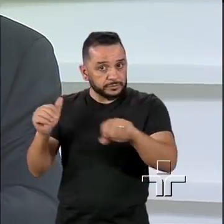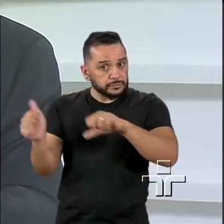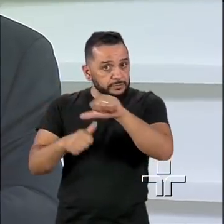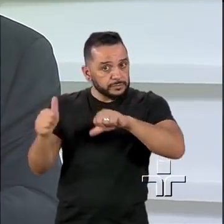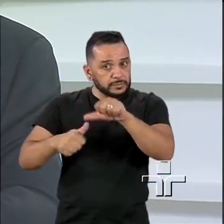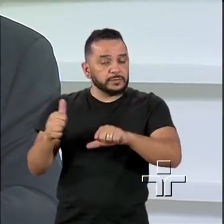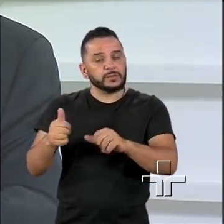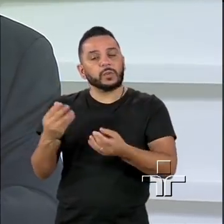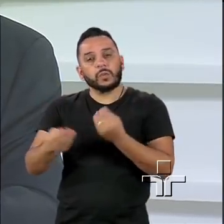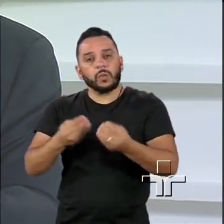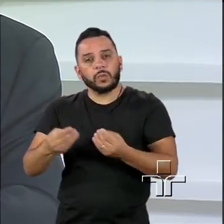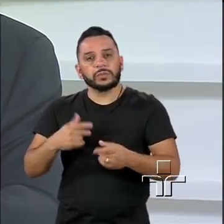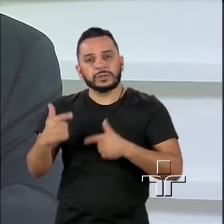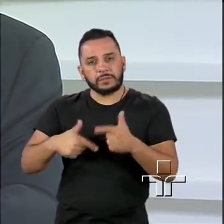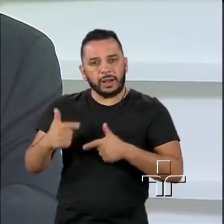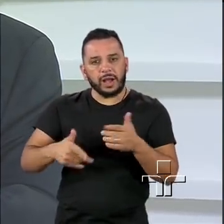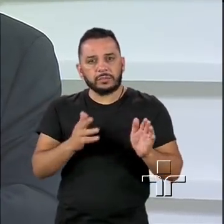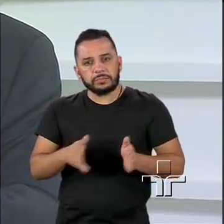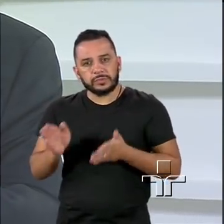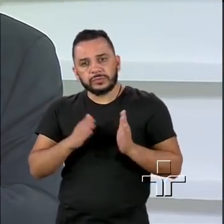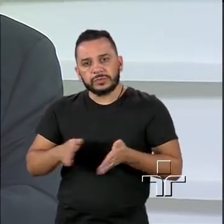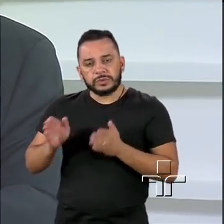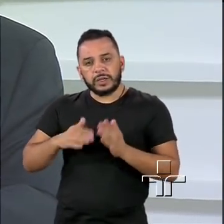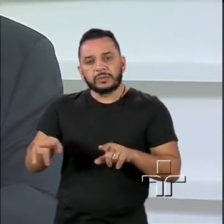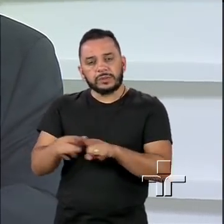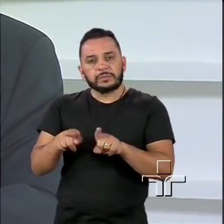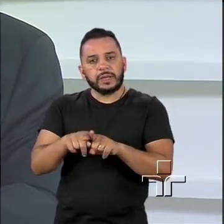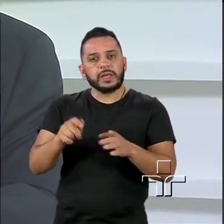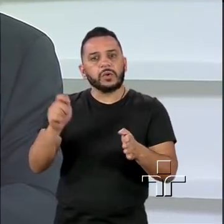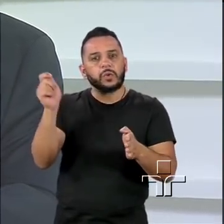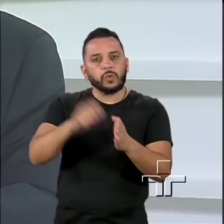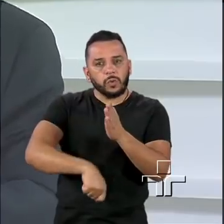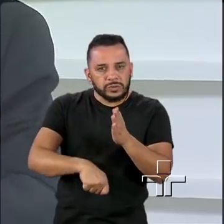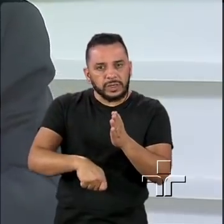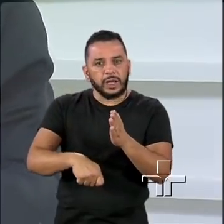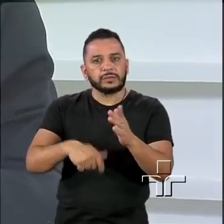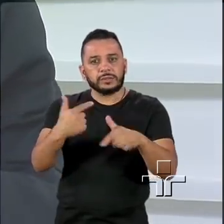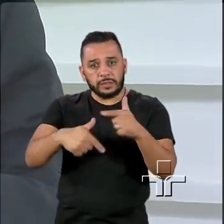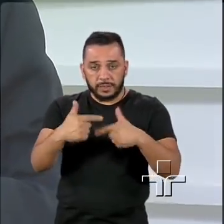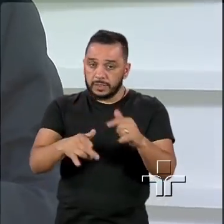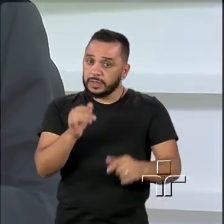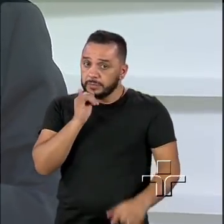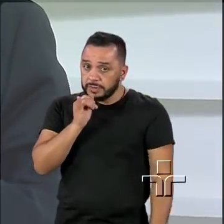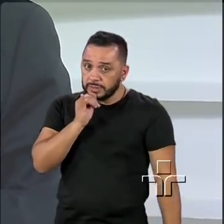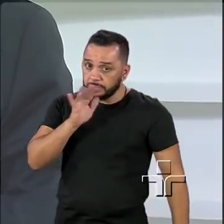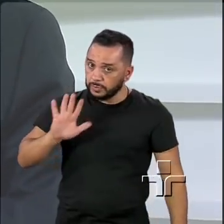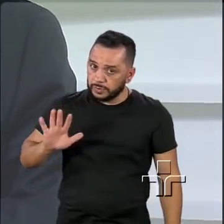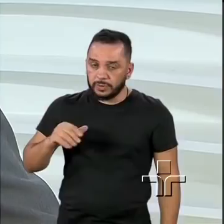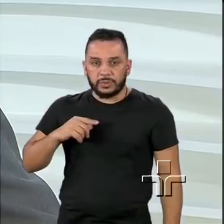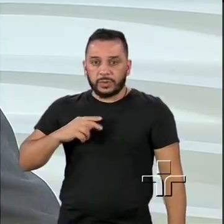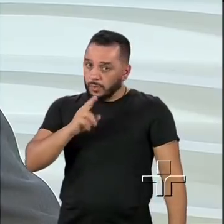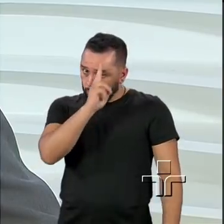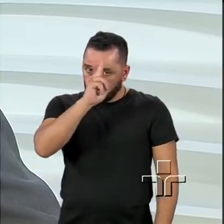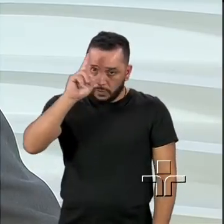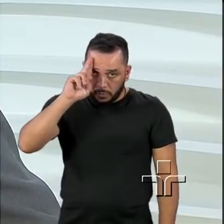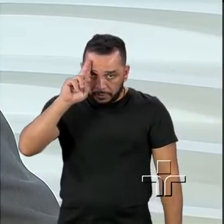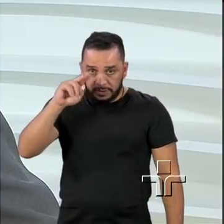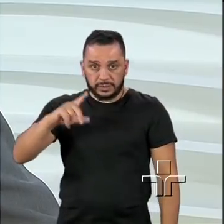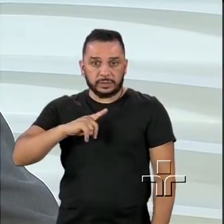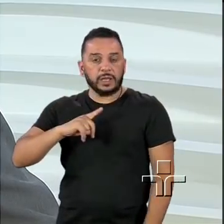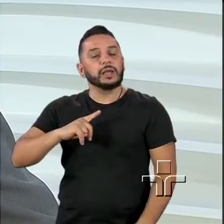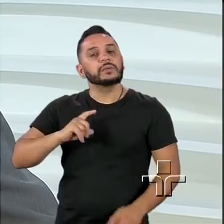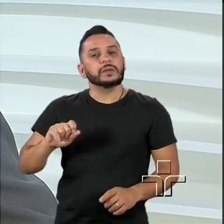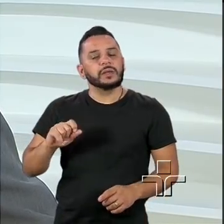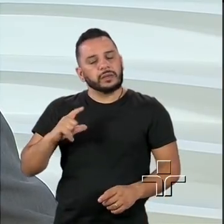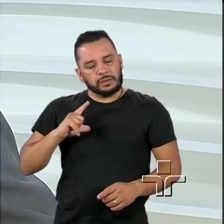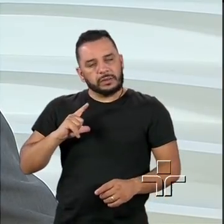de produção e as relações de contratação. Para citar um exemplo, o Uber, você tem uma relação,